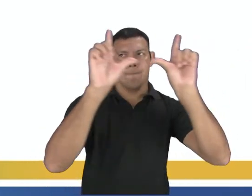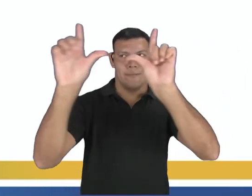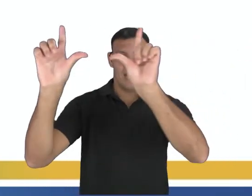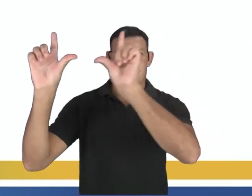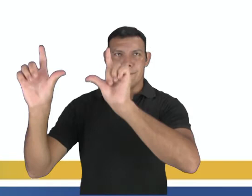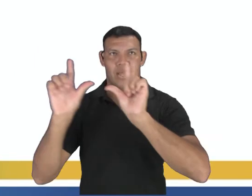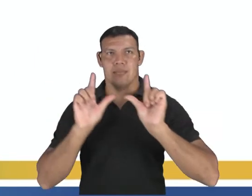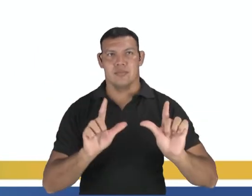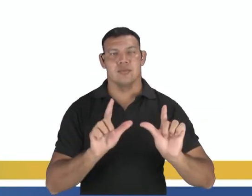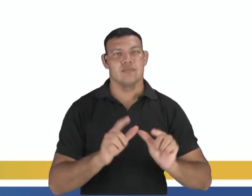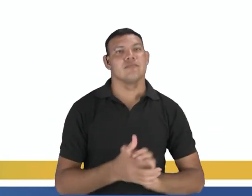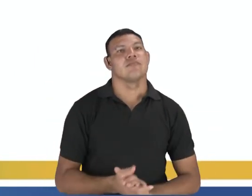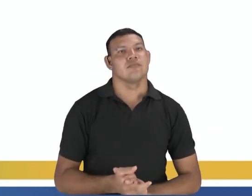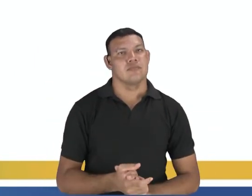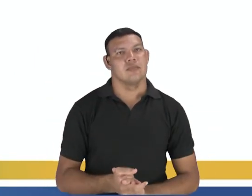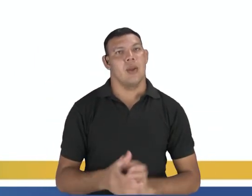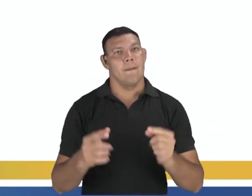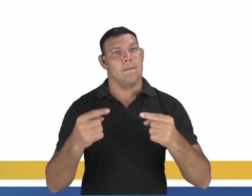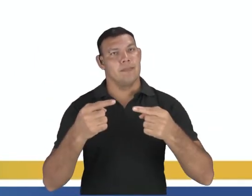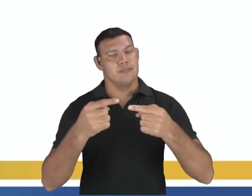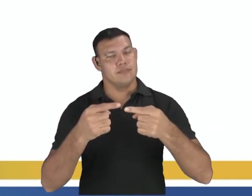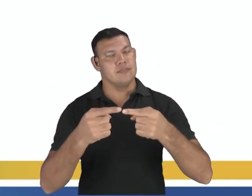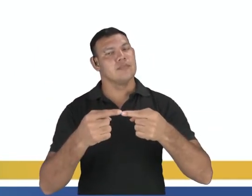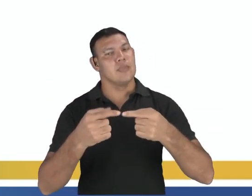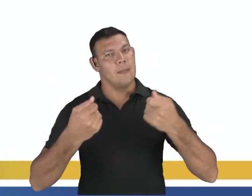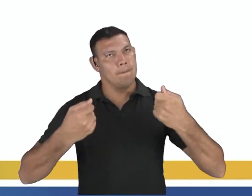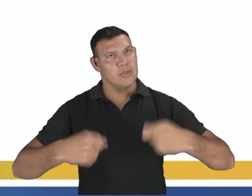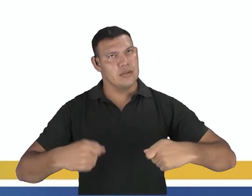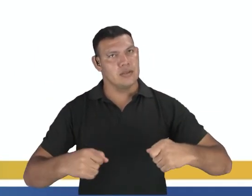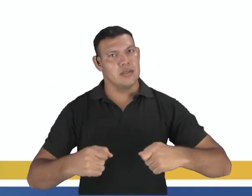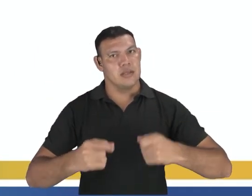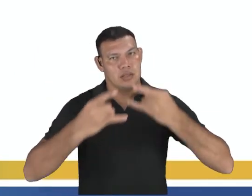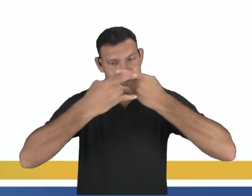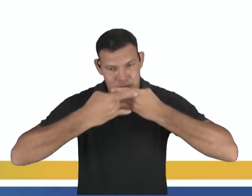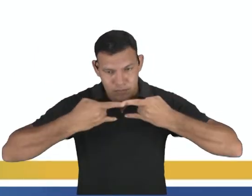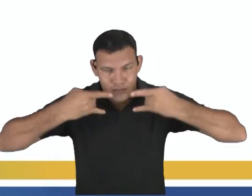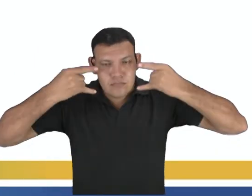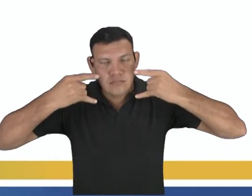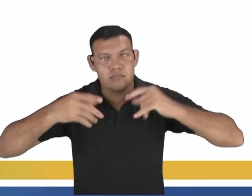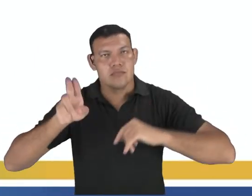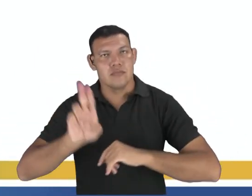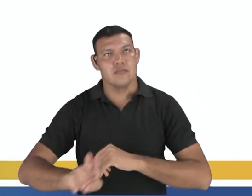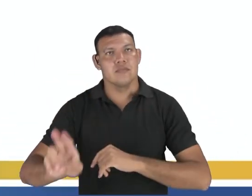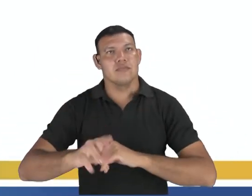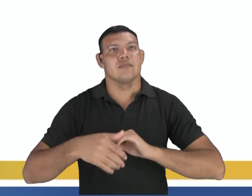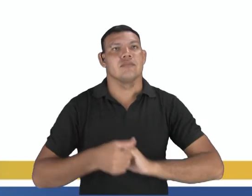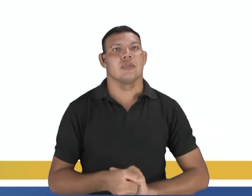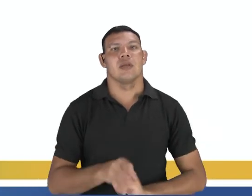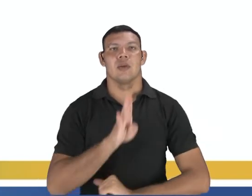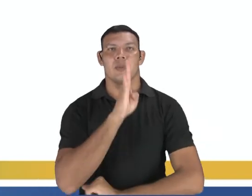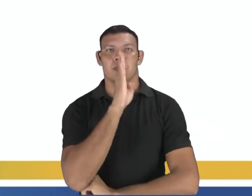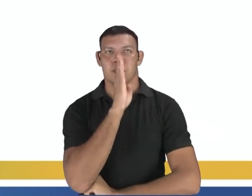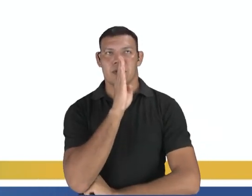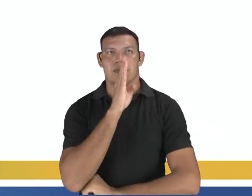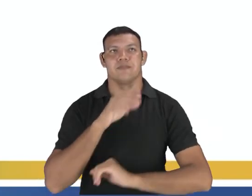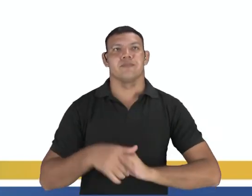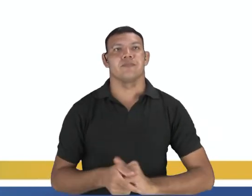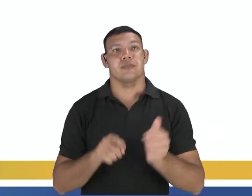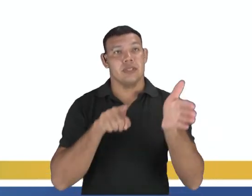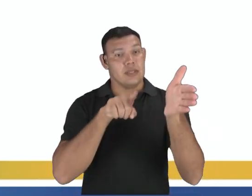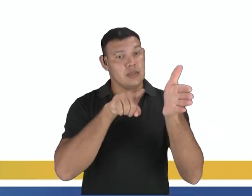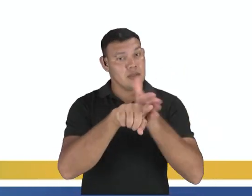né? Obrigatório uso de máscara. Silêncio. Ok? Próxima